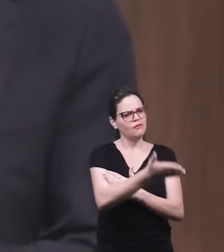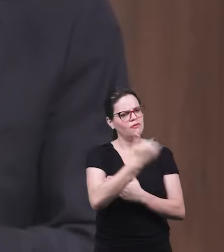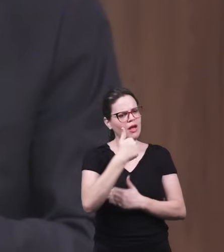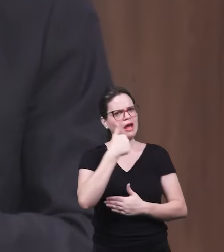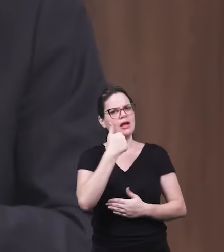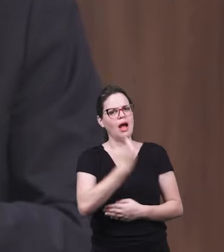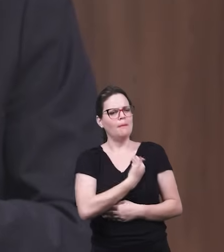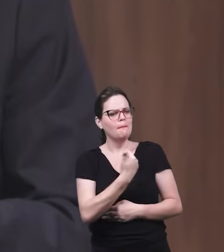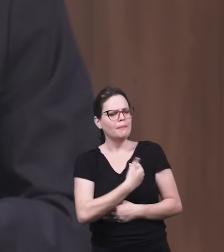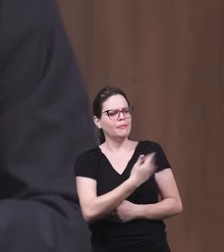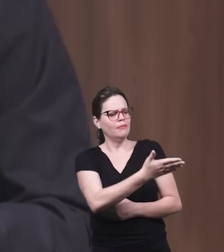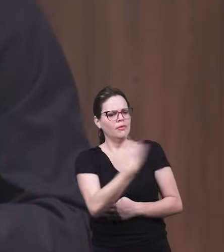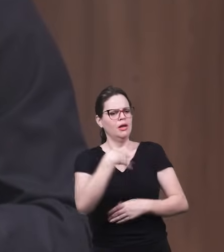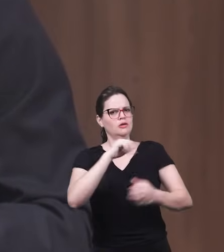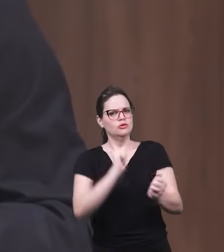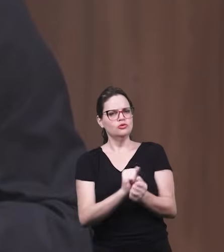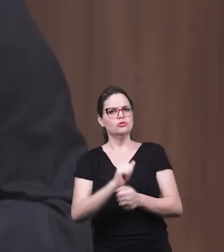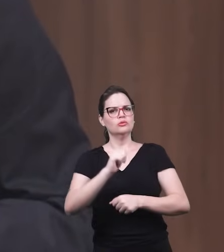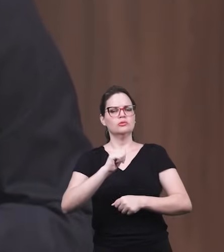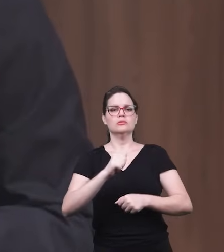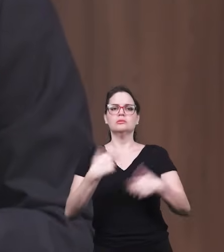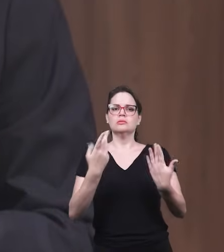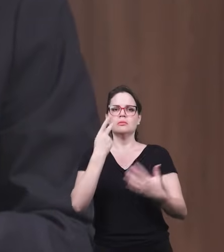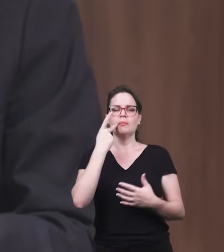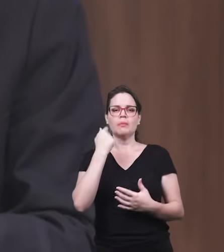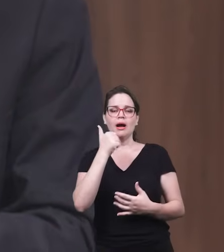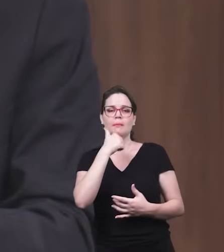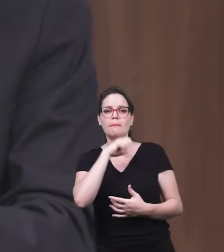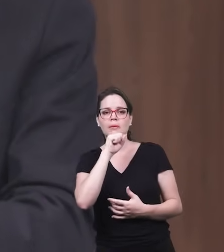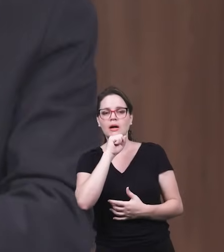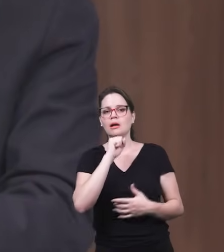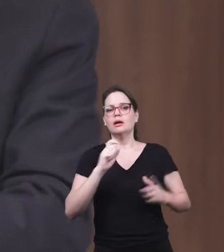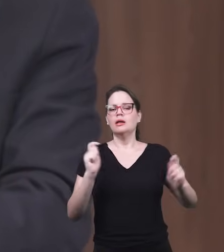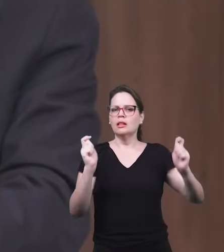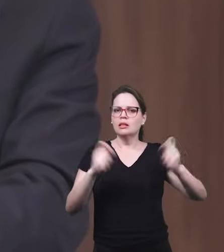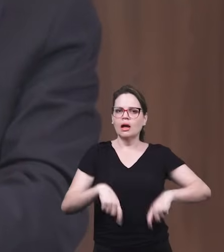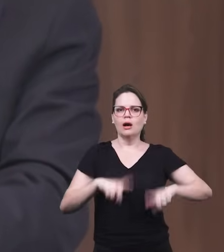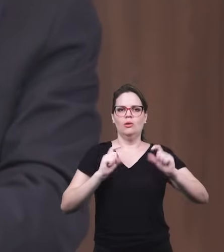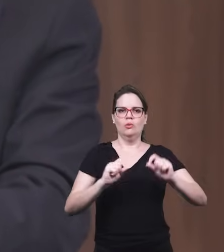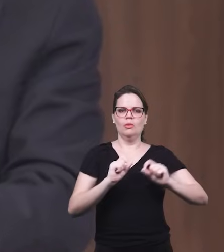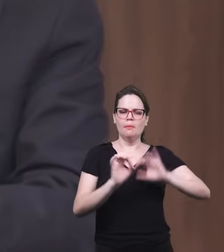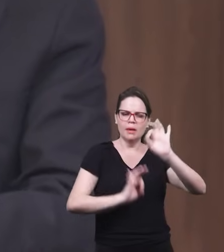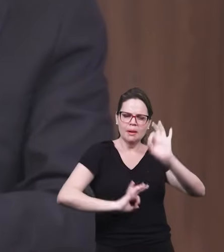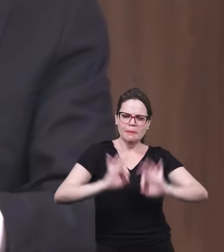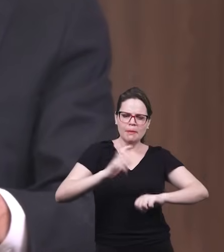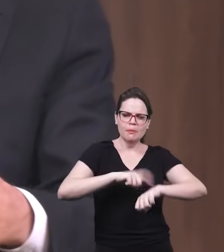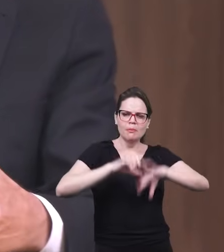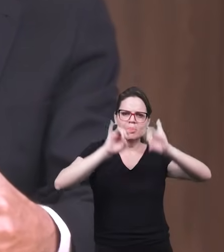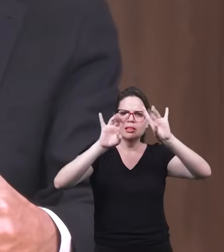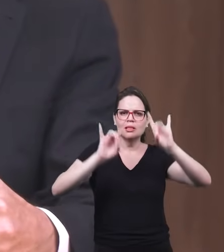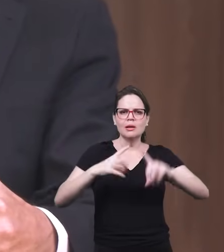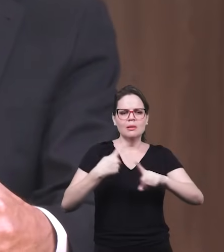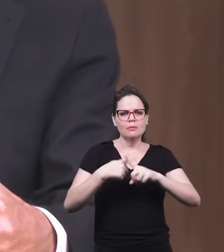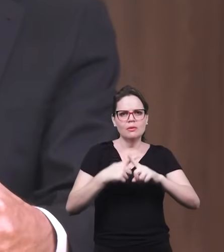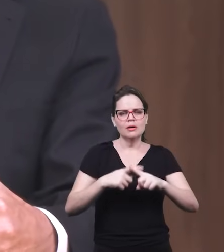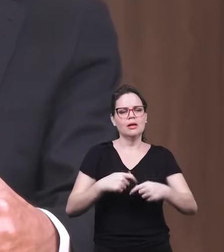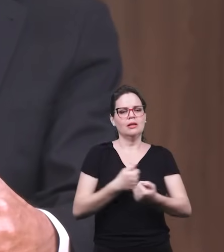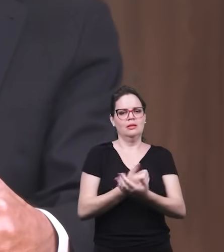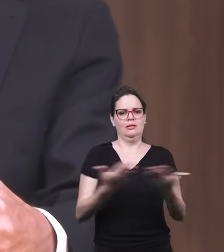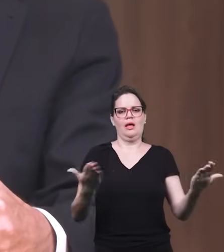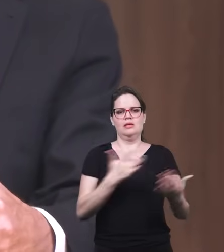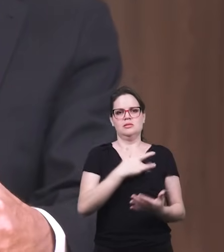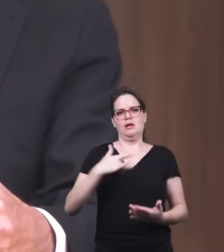o pai produzir esses momentos que vai estar cuidando da saúde do